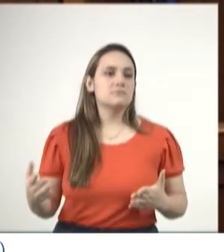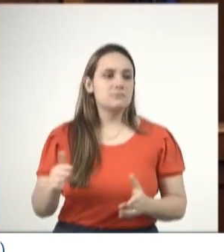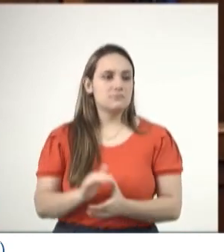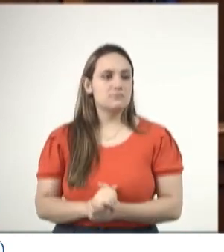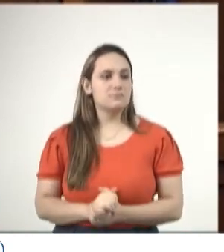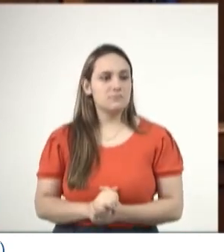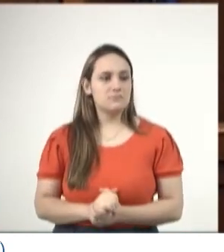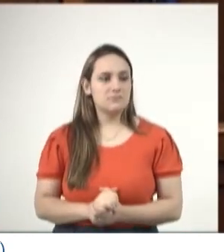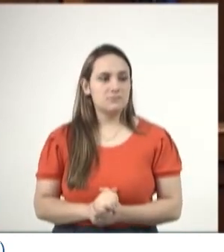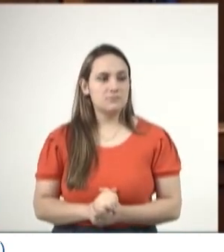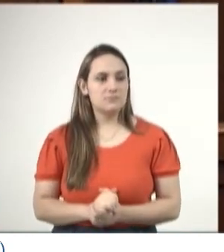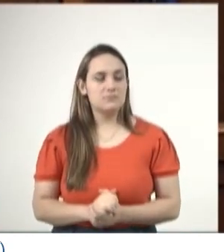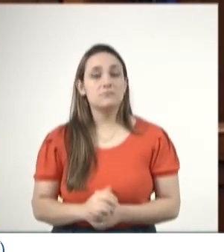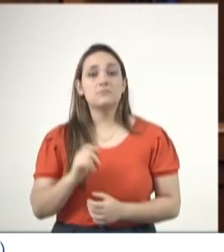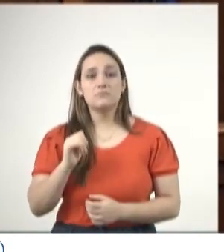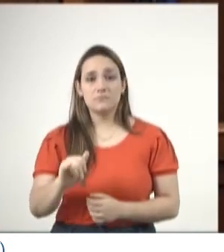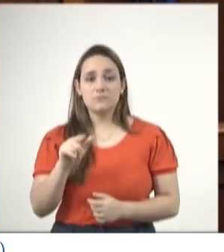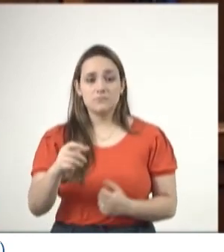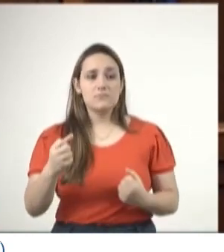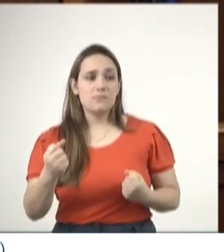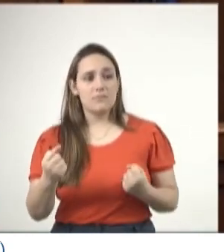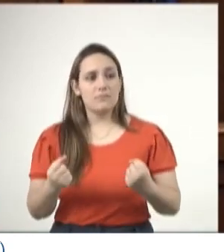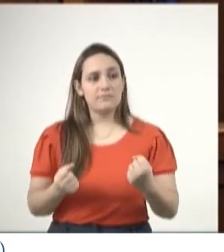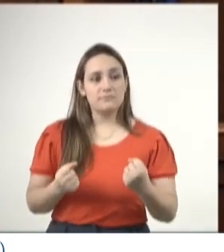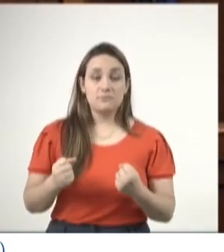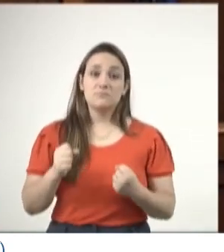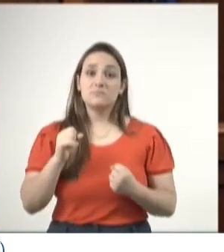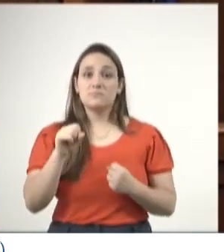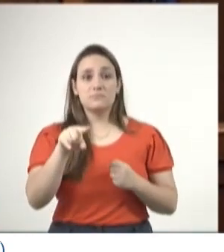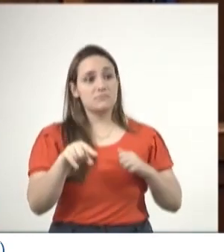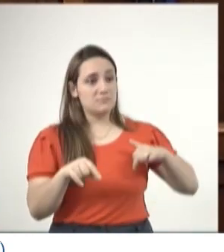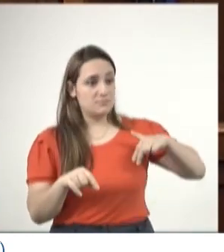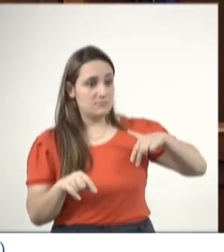dirijo, mas você sai. Se você sai da sua casa a pé para ir